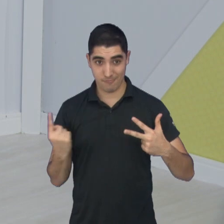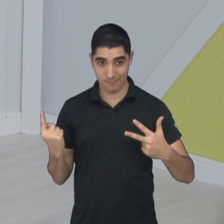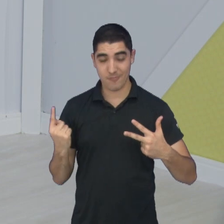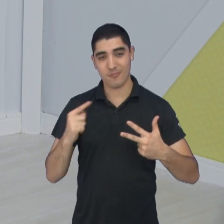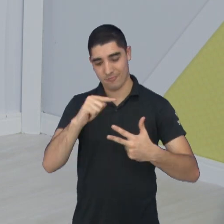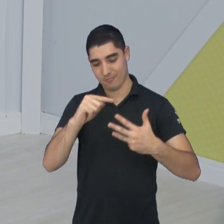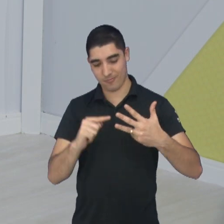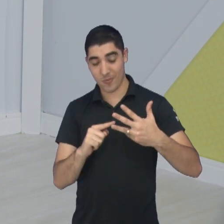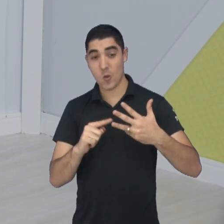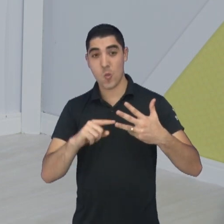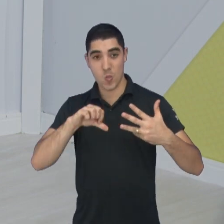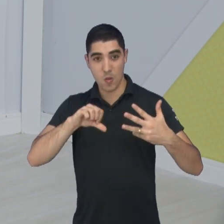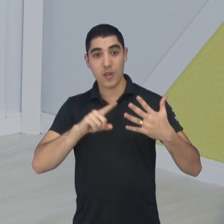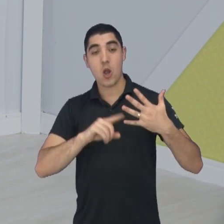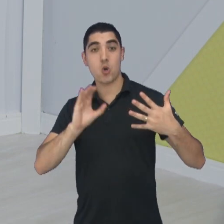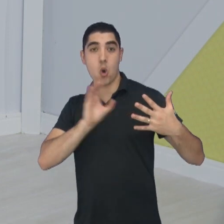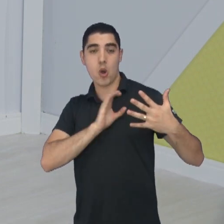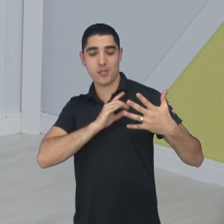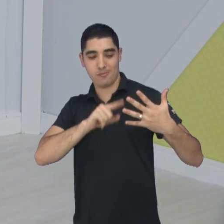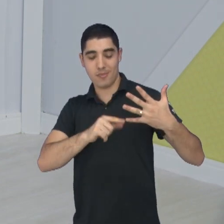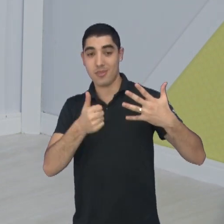55,6% de aproveitamento. Corinthians é o 10º,